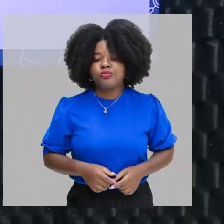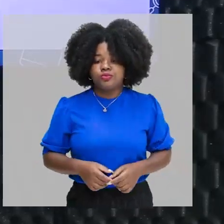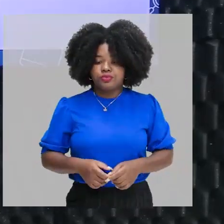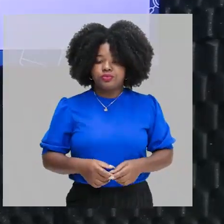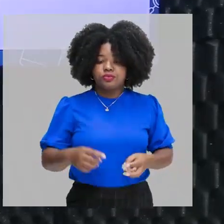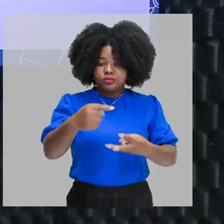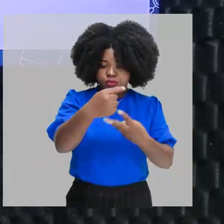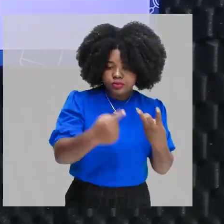três pessoas em